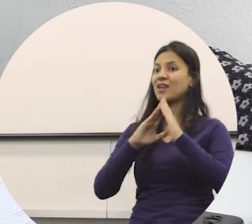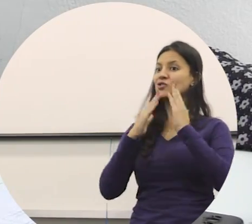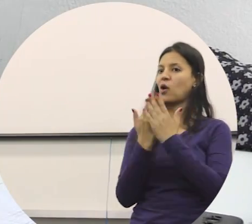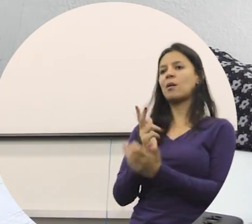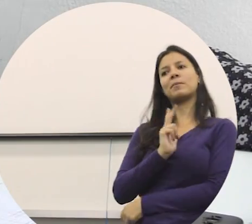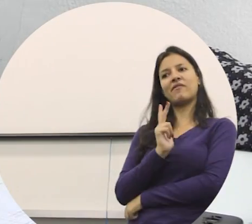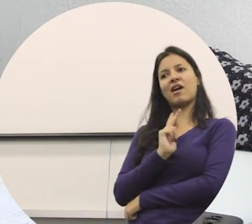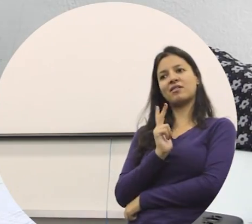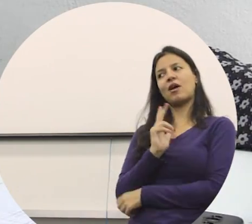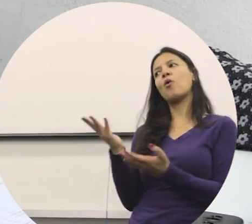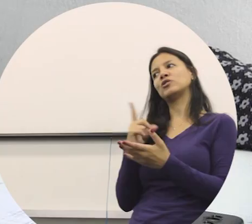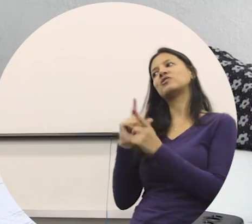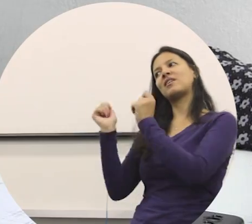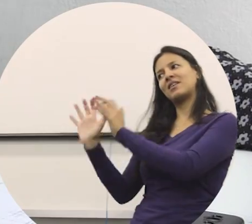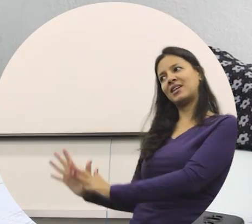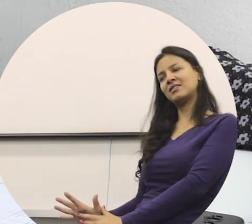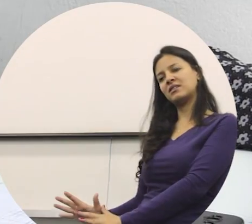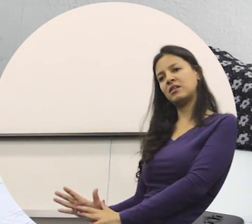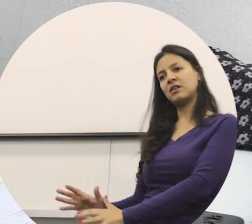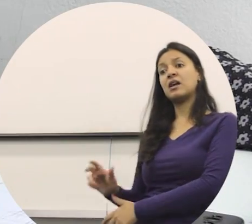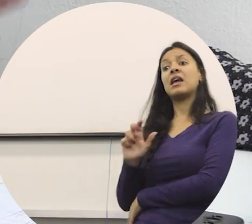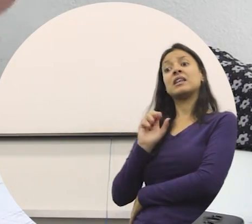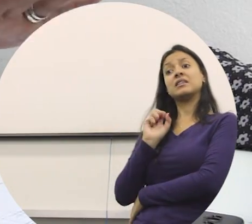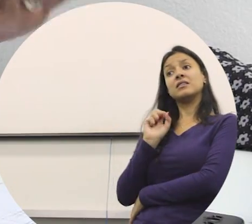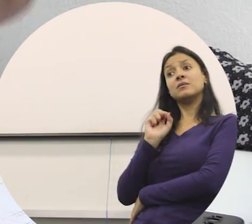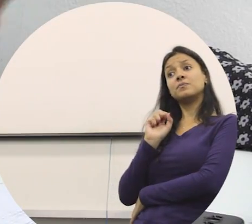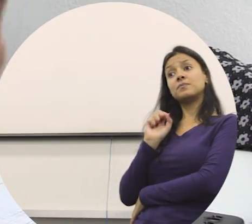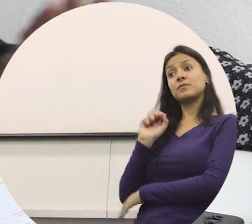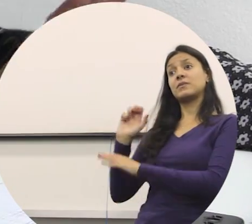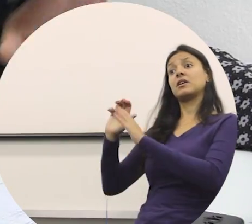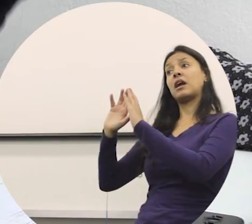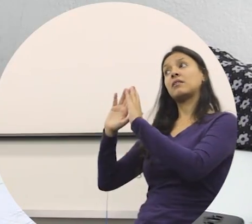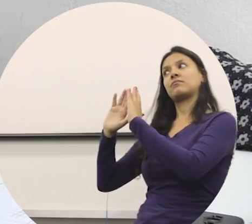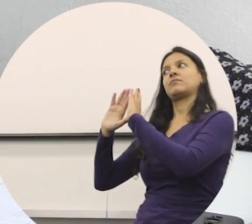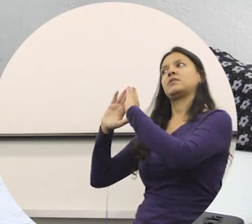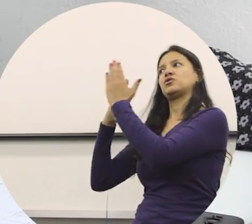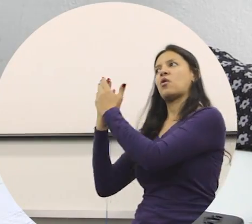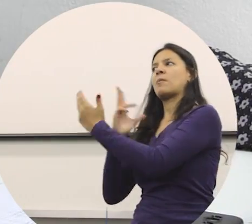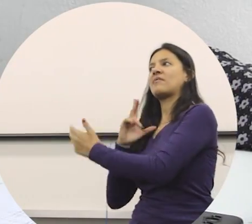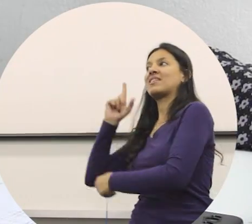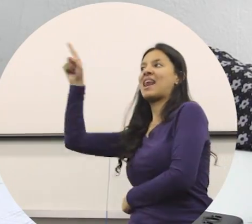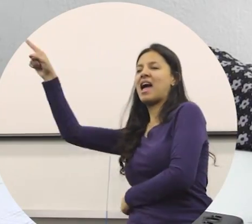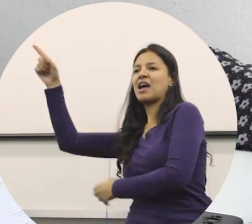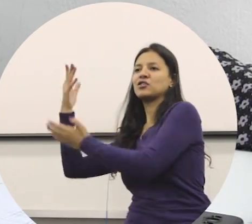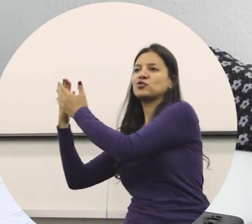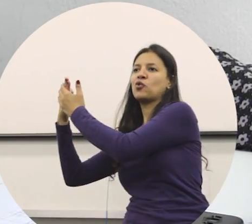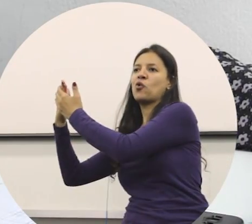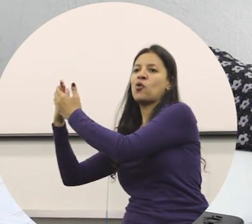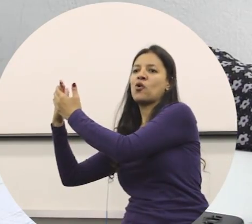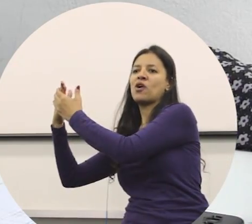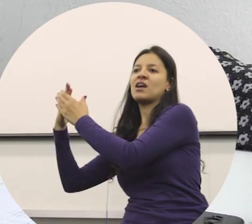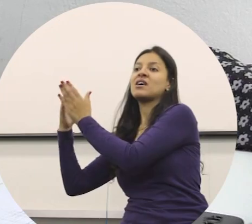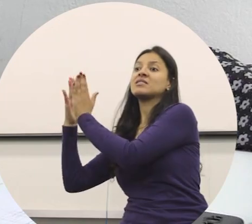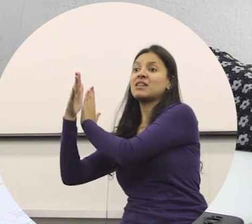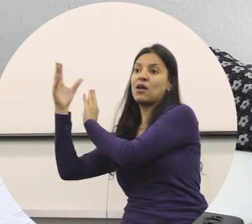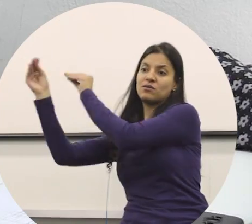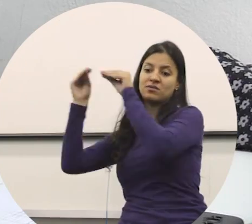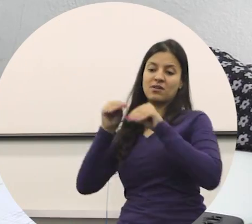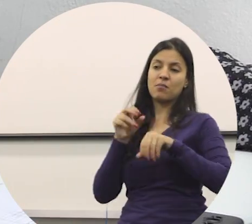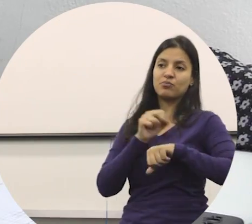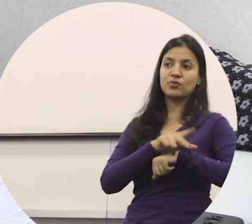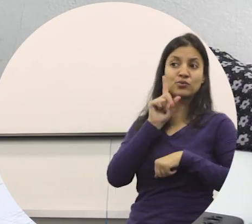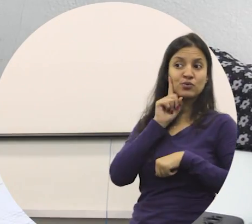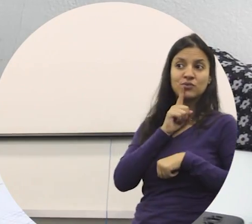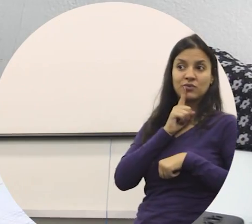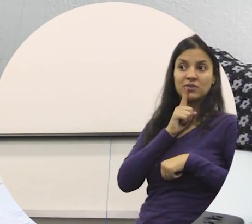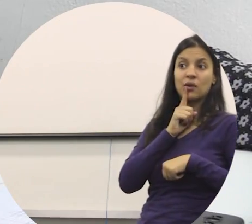gente vive hoje, a criança estaria, se ela estiver, são relatos que a gente vive no cotidiano. Criança que sai de uma escola privada, que era surda, que